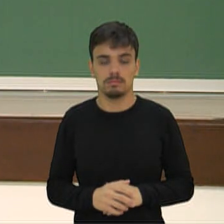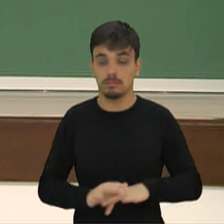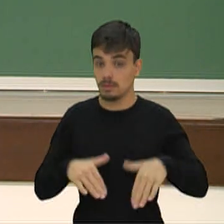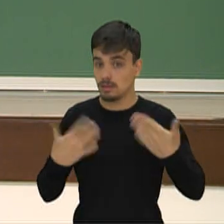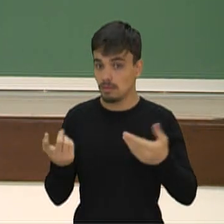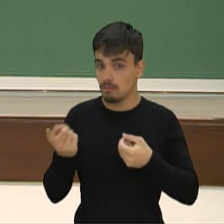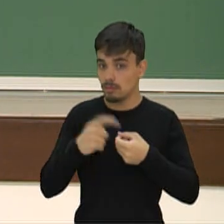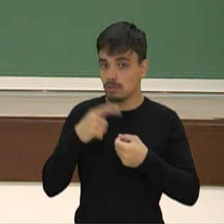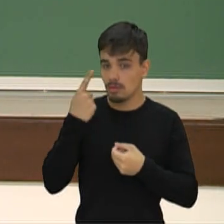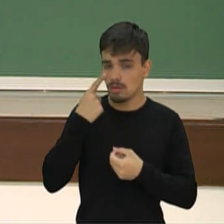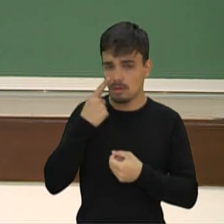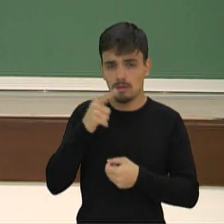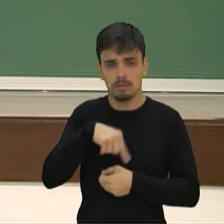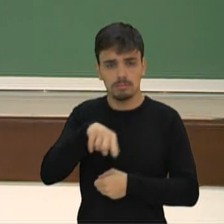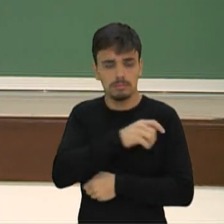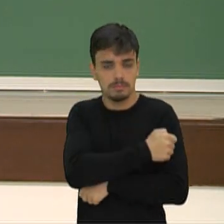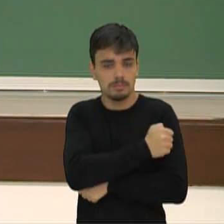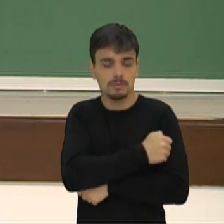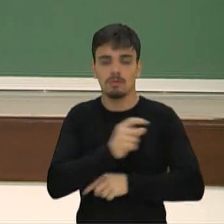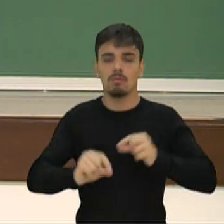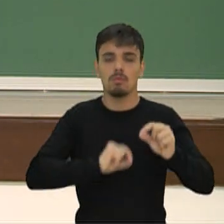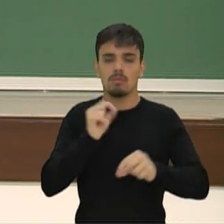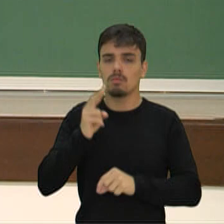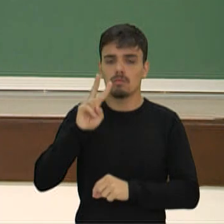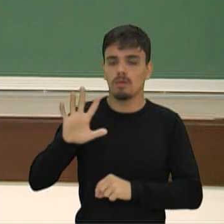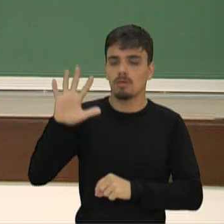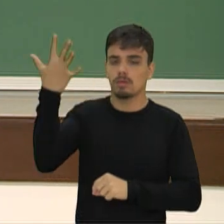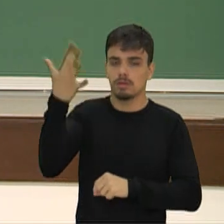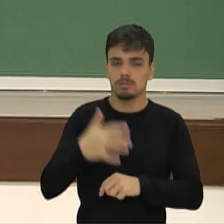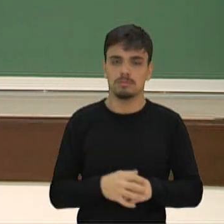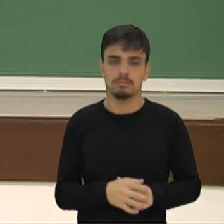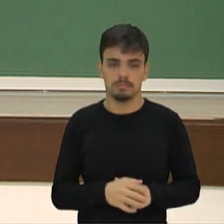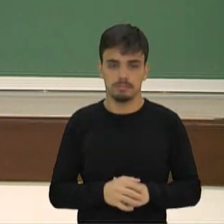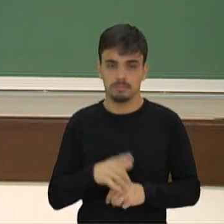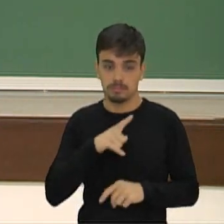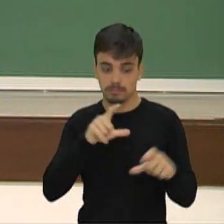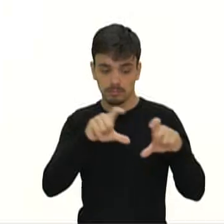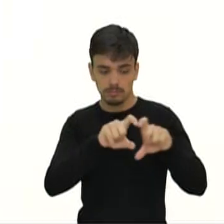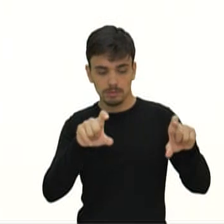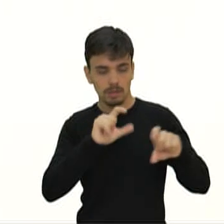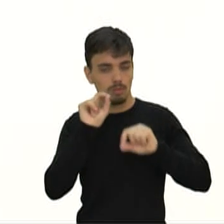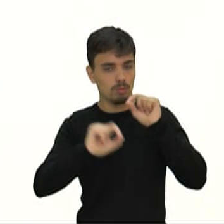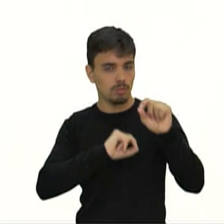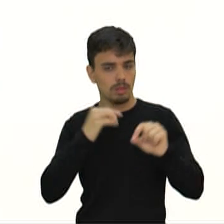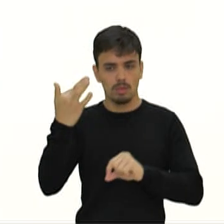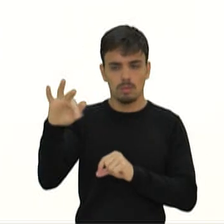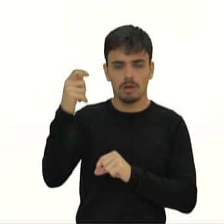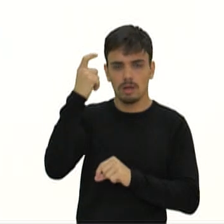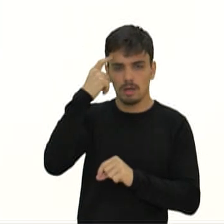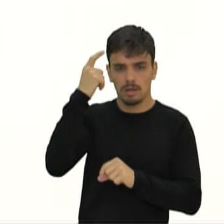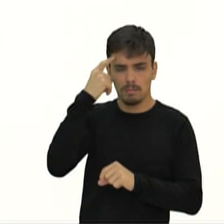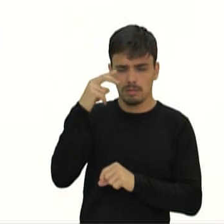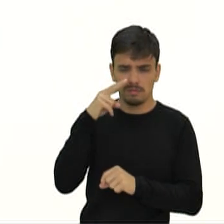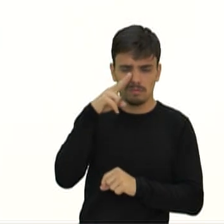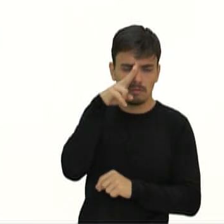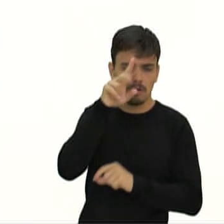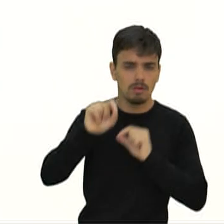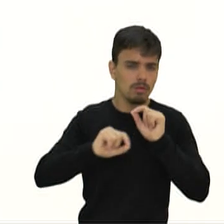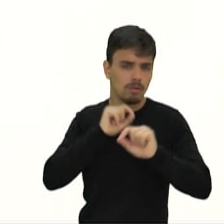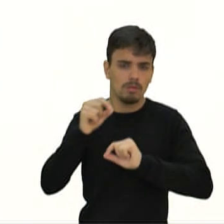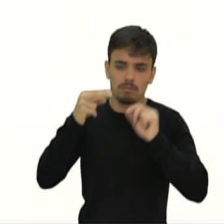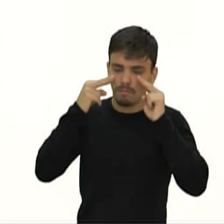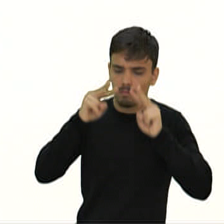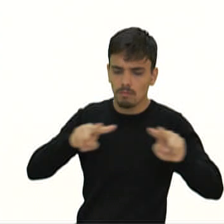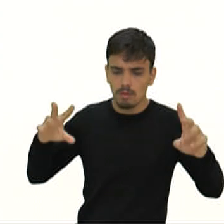Vamos lá então, prezados estudantes, para a gente ver o que acontece. Vamos ao enunciado. Dores de cabeça intensas, com uma